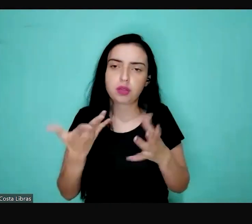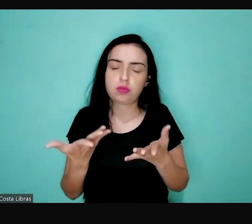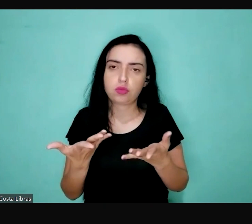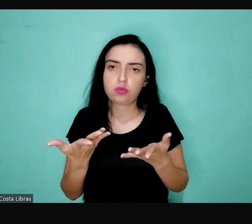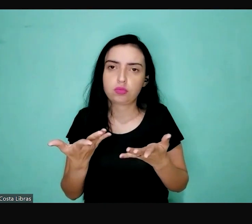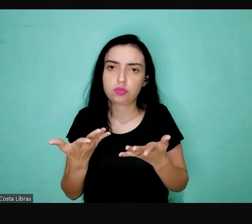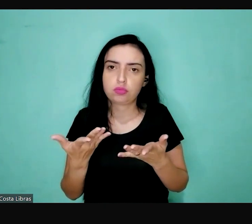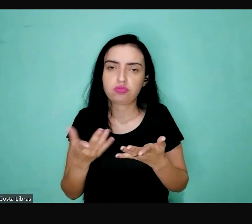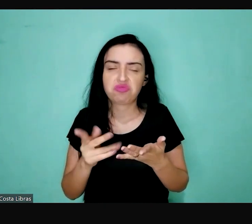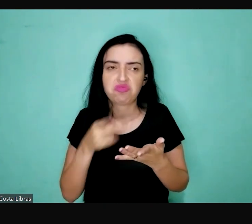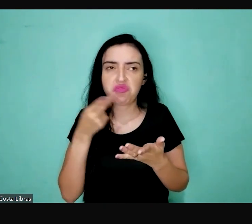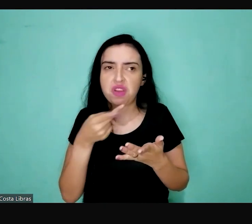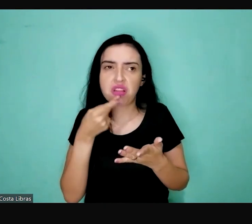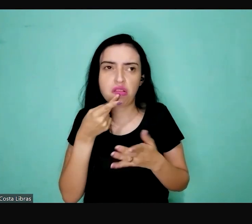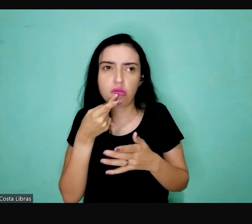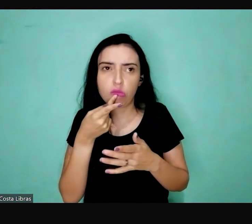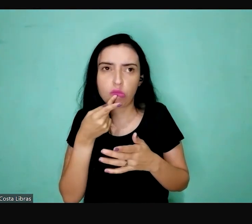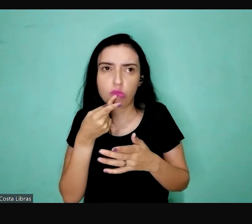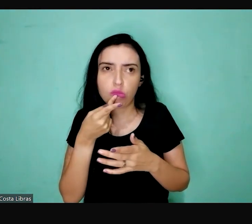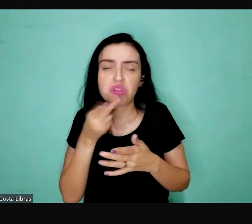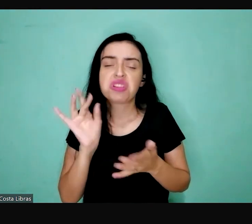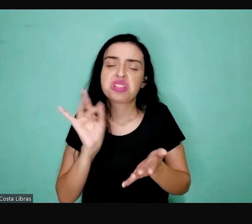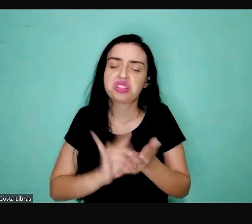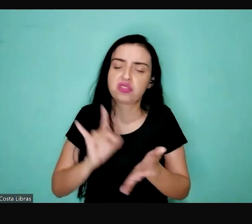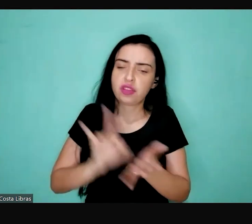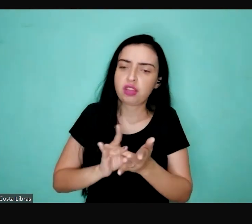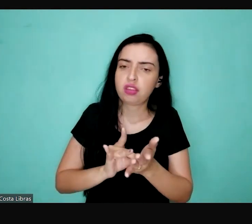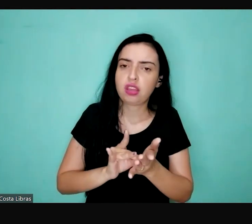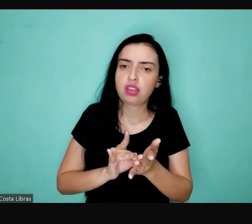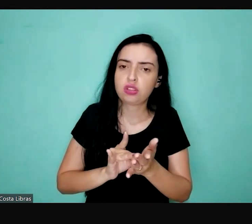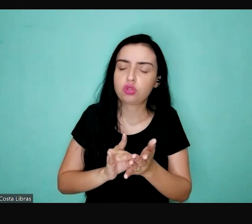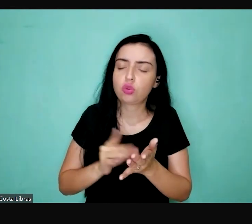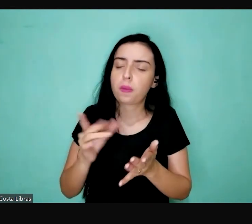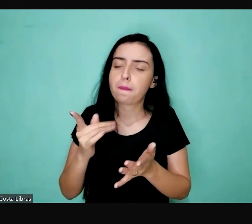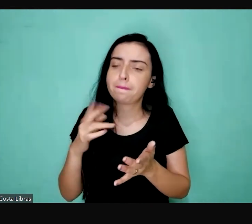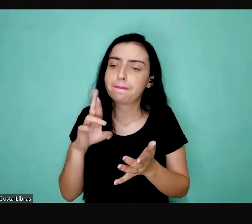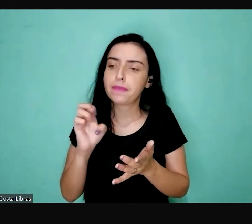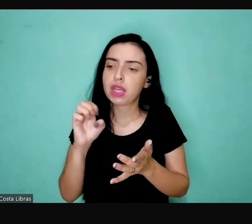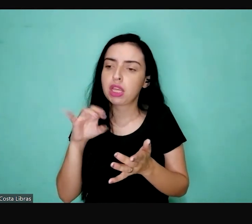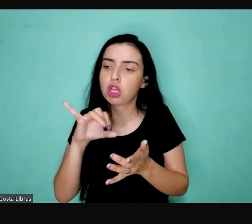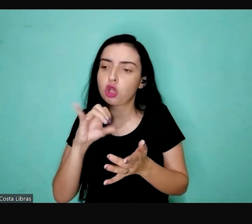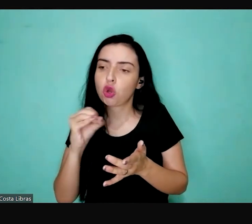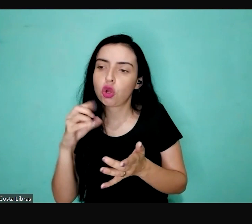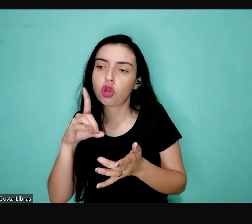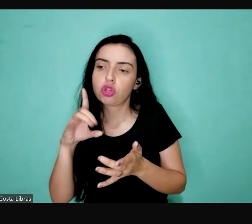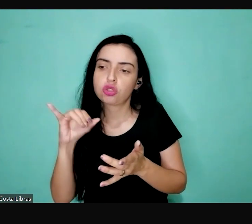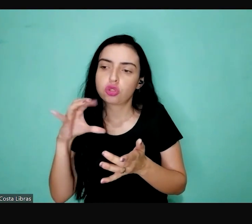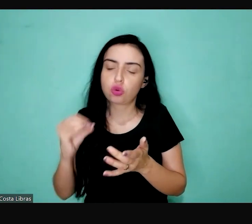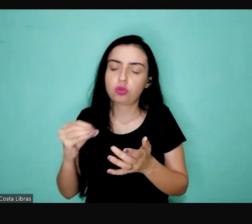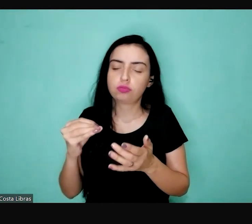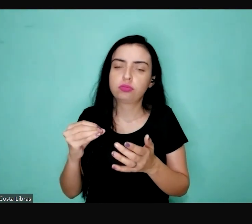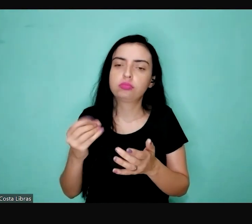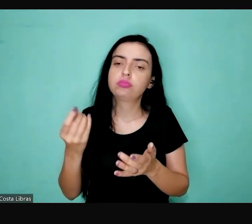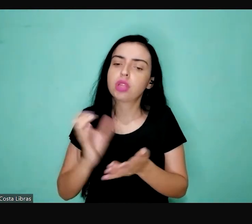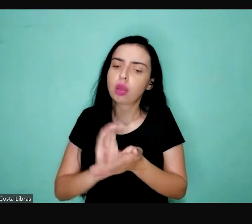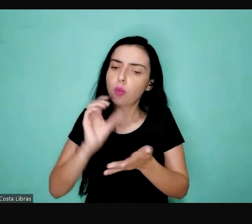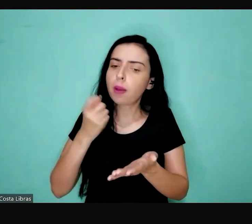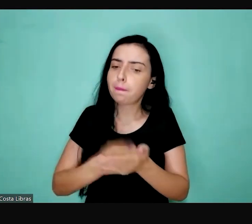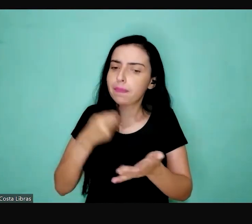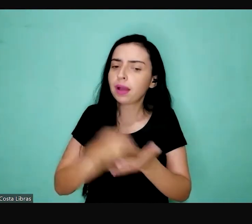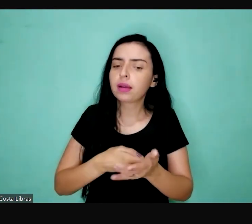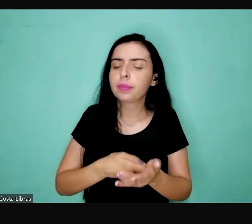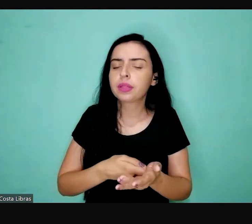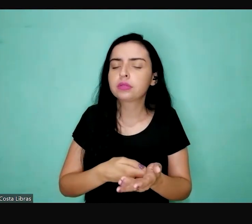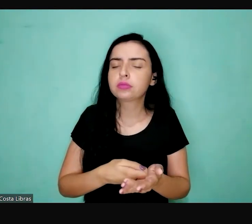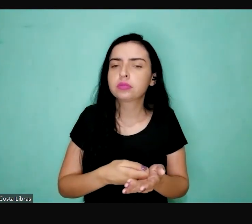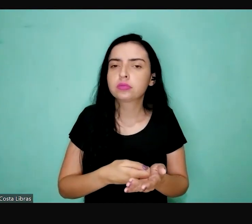disse, em verdade tem razão o periódico e, ademais, a indenização deve ser esta outra,